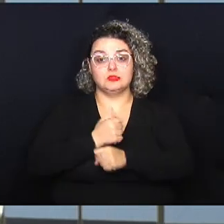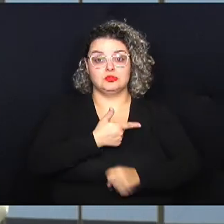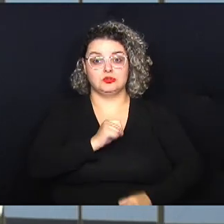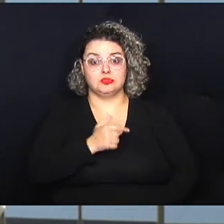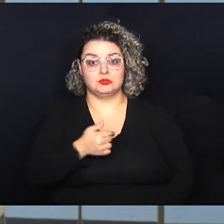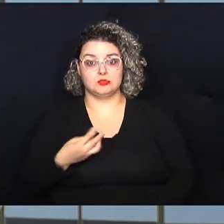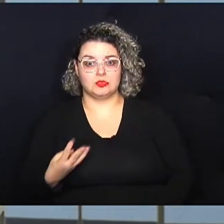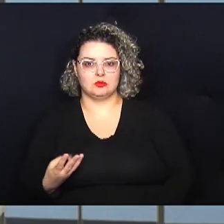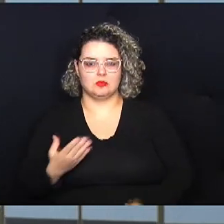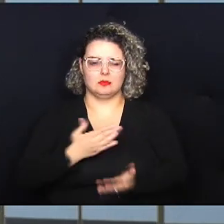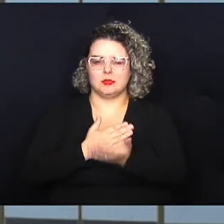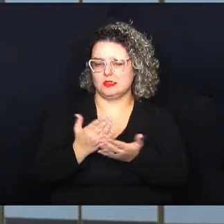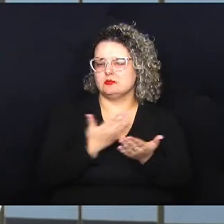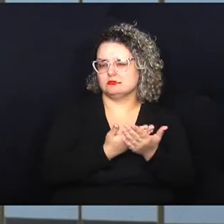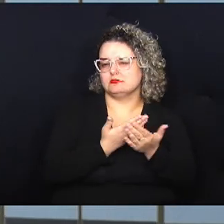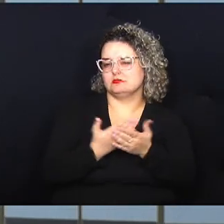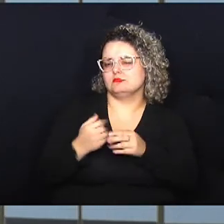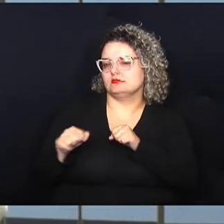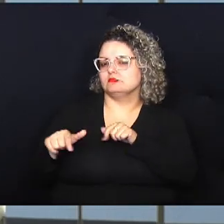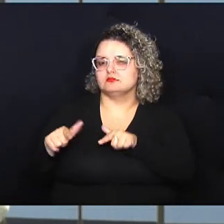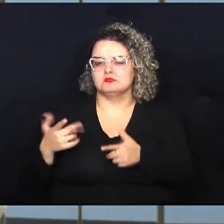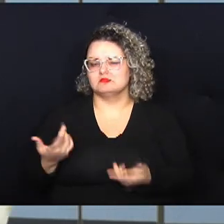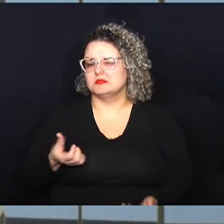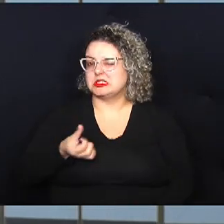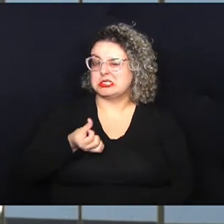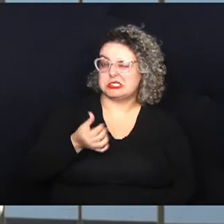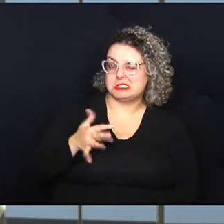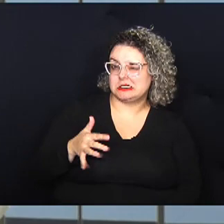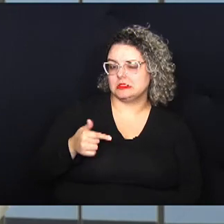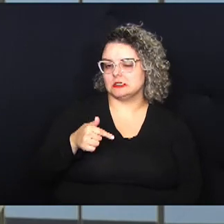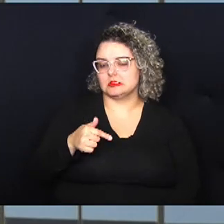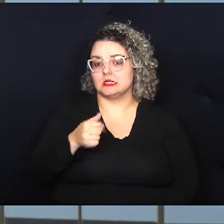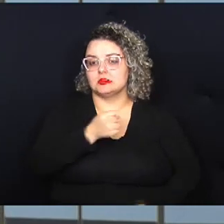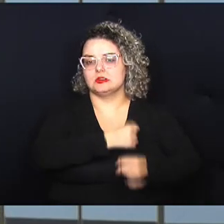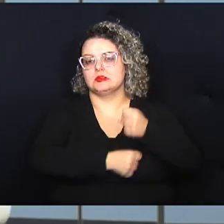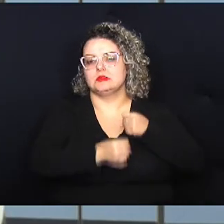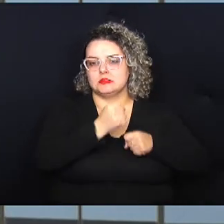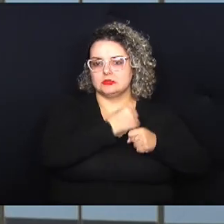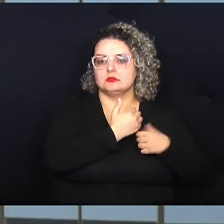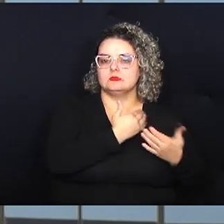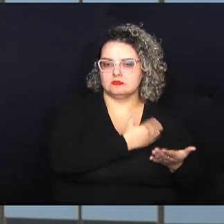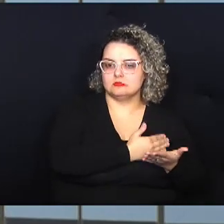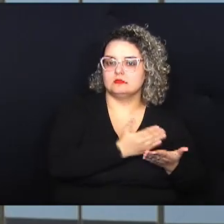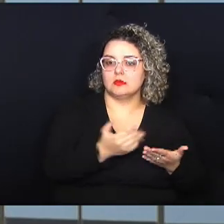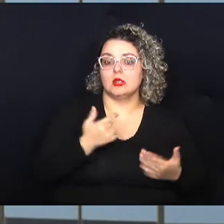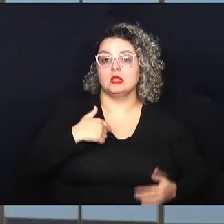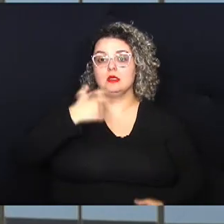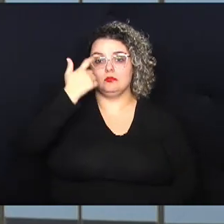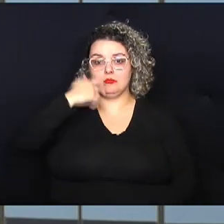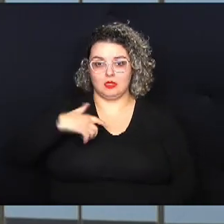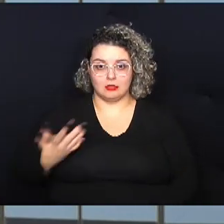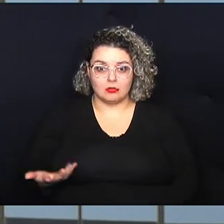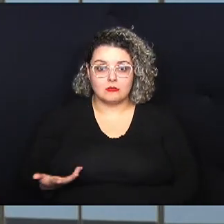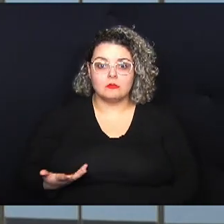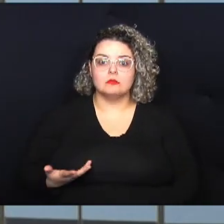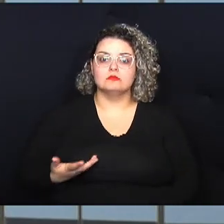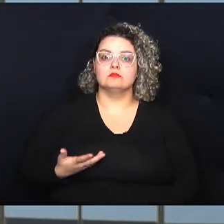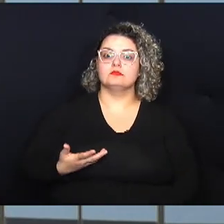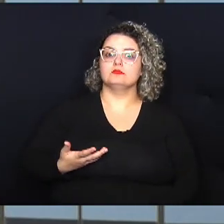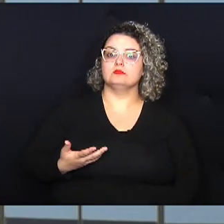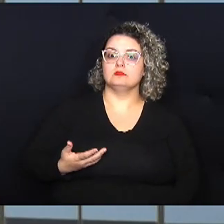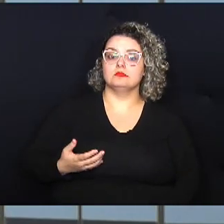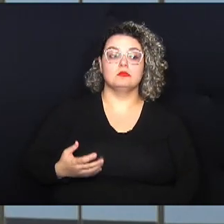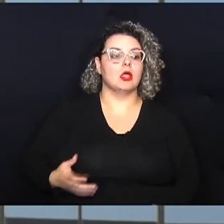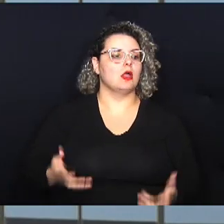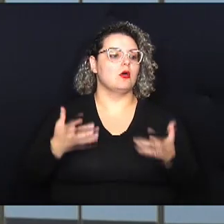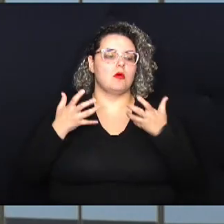esse estudo meu, toda essa formação há uns 6, 7 anos atrás. E sim, eu era aquela pessoa, quero um trator, é como eu